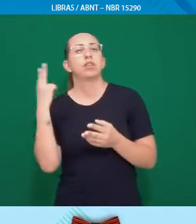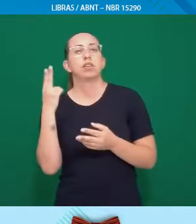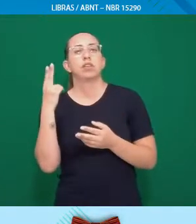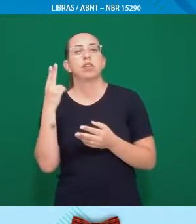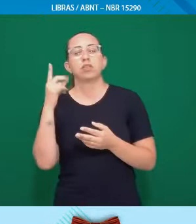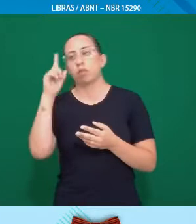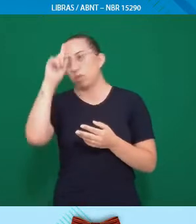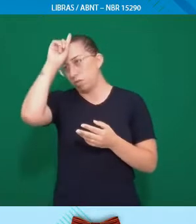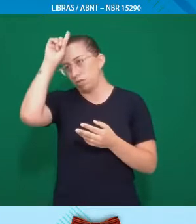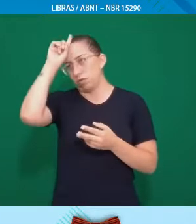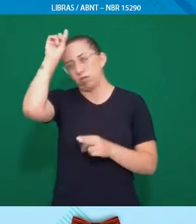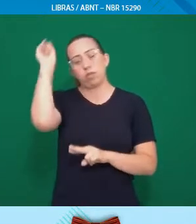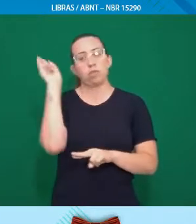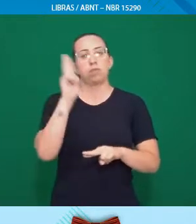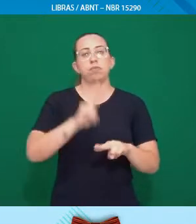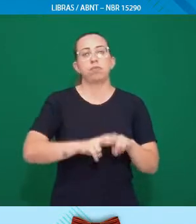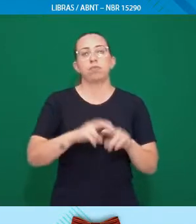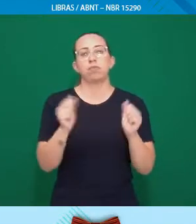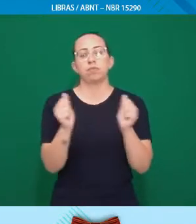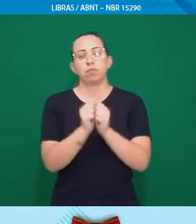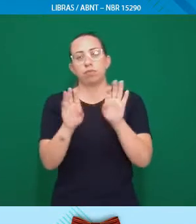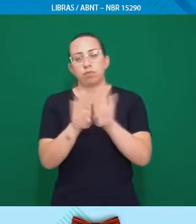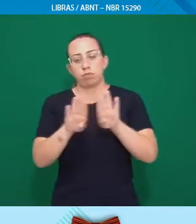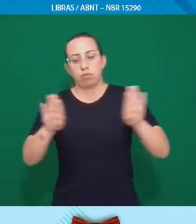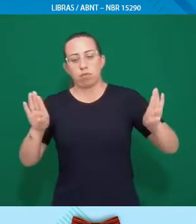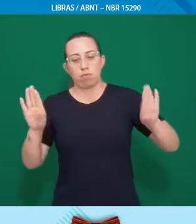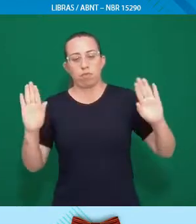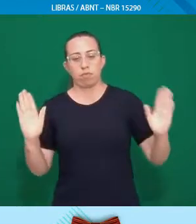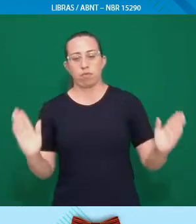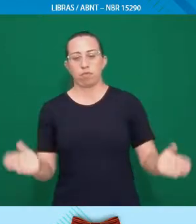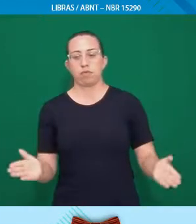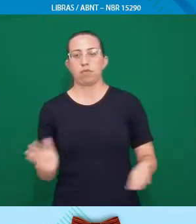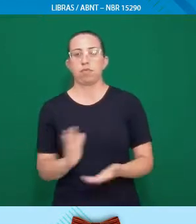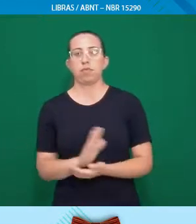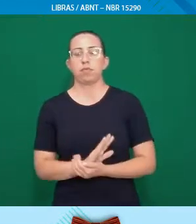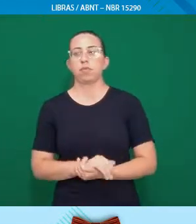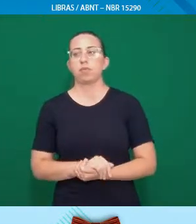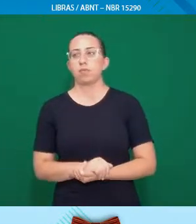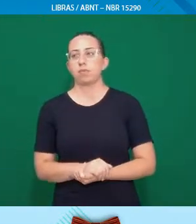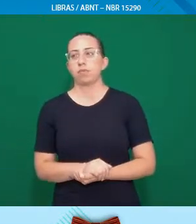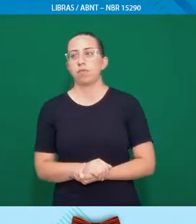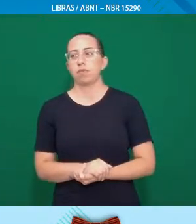uma Guarda um pouquinho E aí